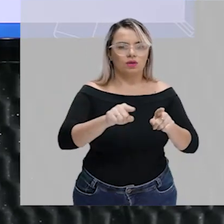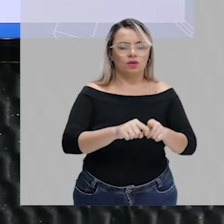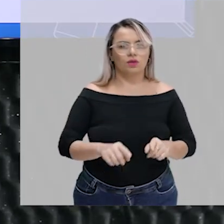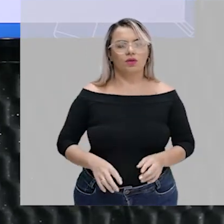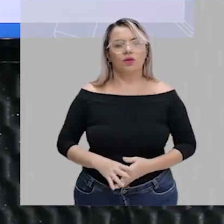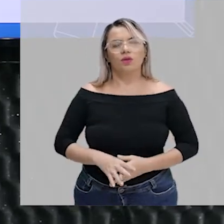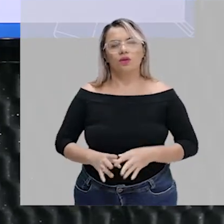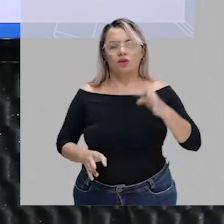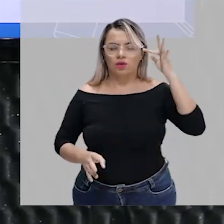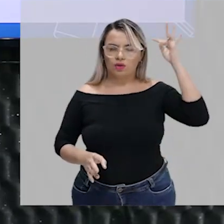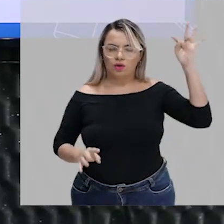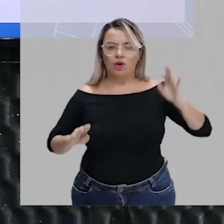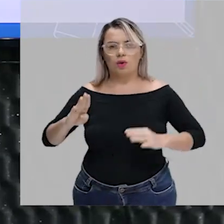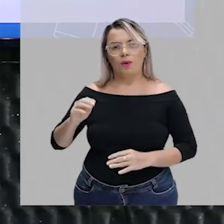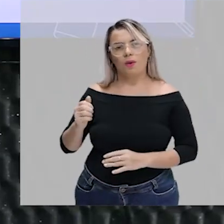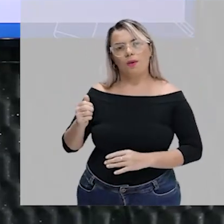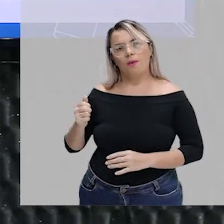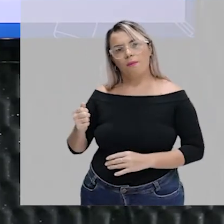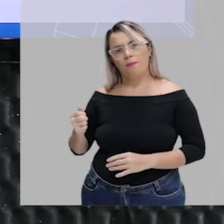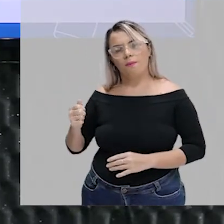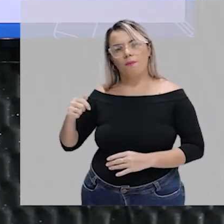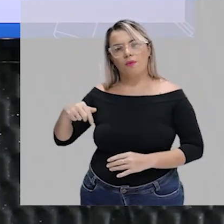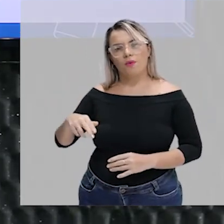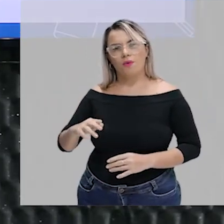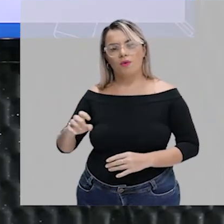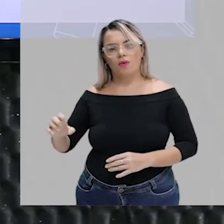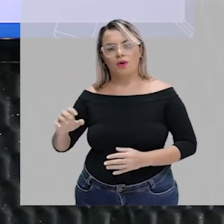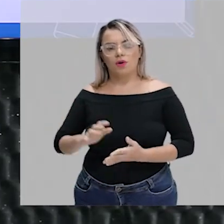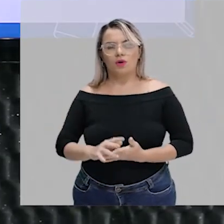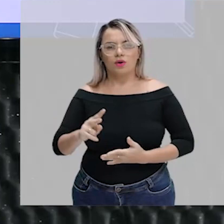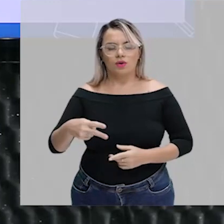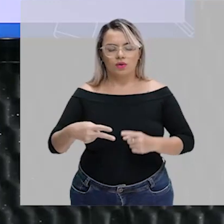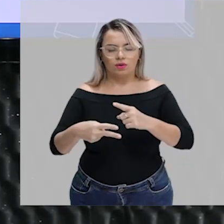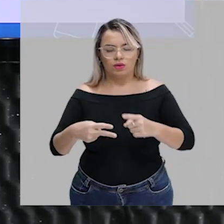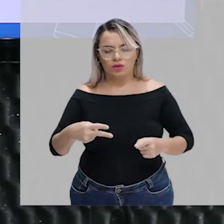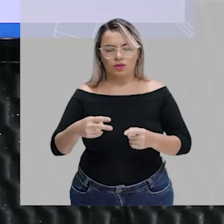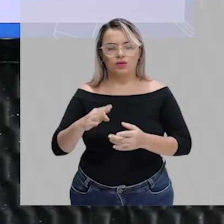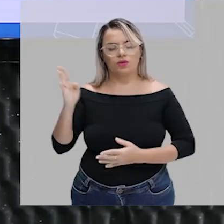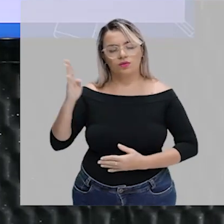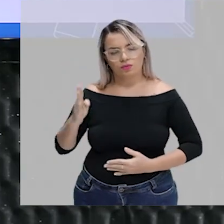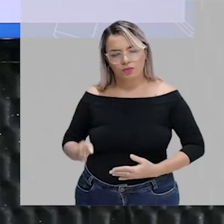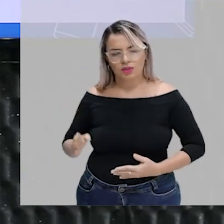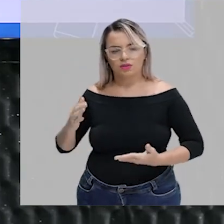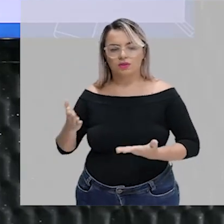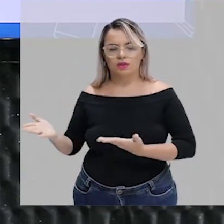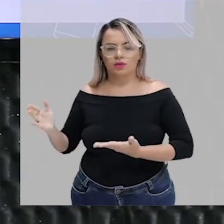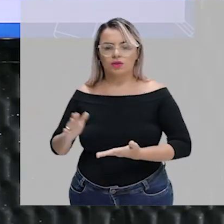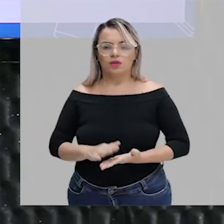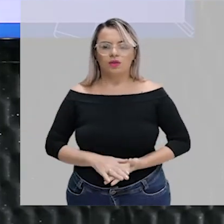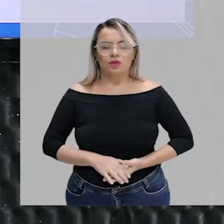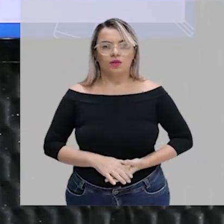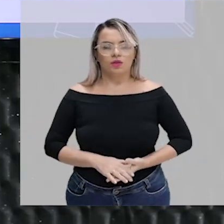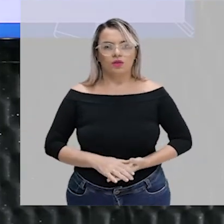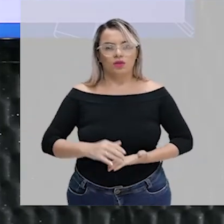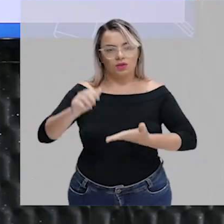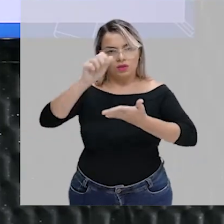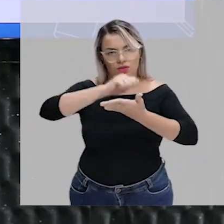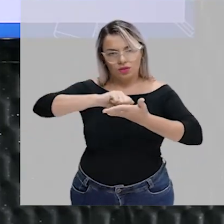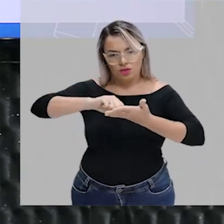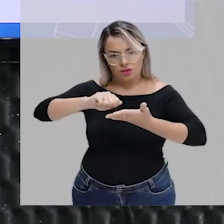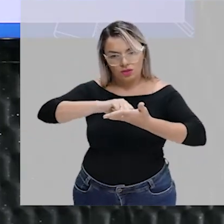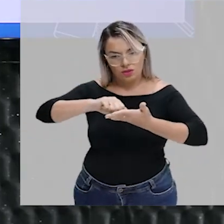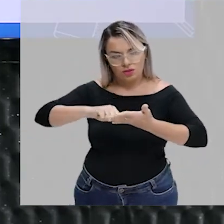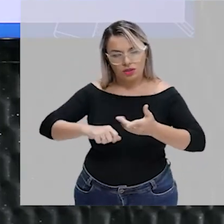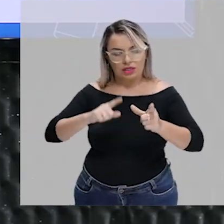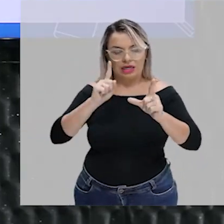importantes pensadores intelectuais brasileiros. Segundo Oliveira Viana, Viana ia com dois N's, tá? Na hora de copiar no caderno, não esquece